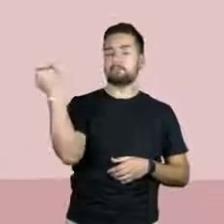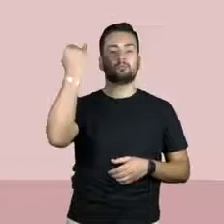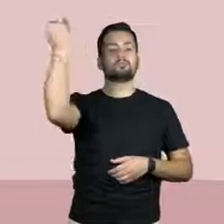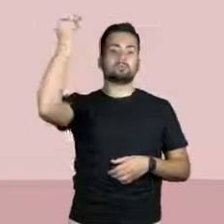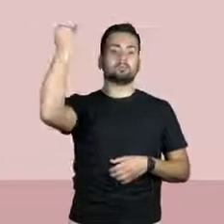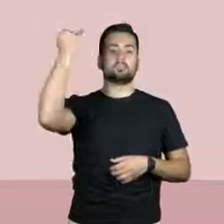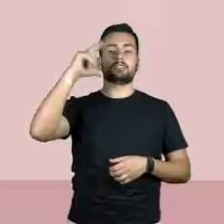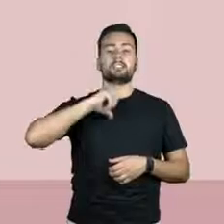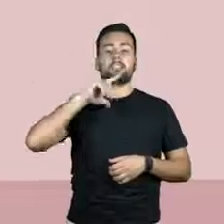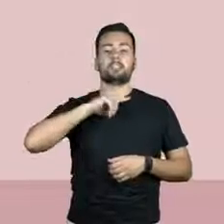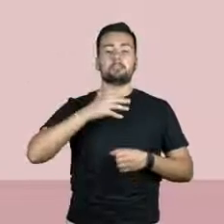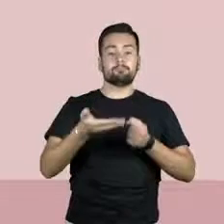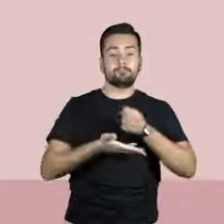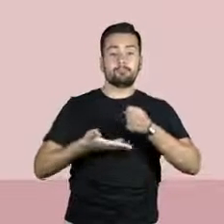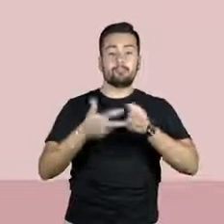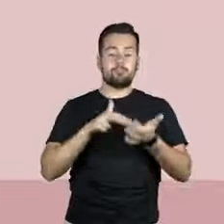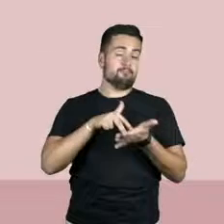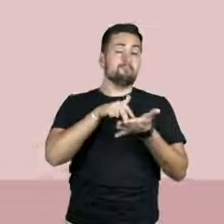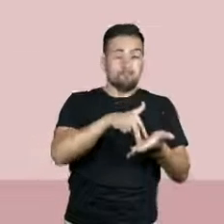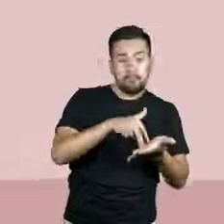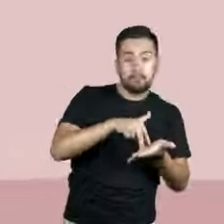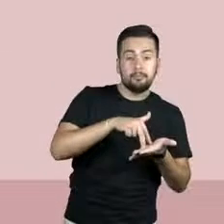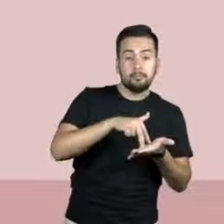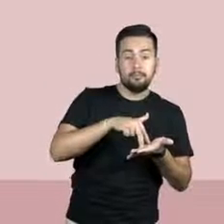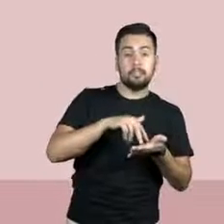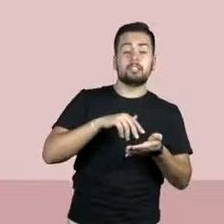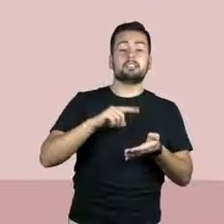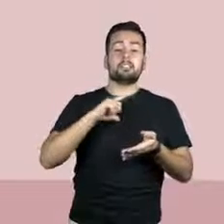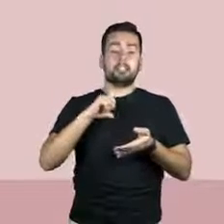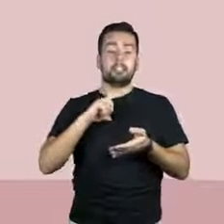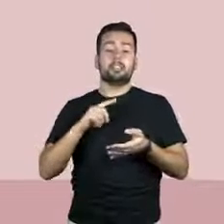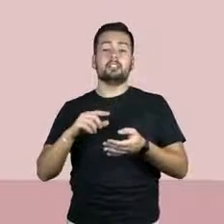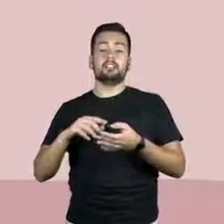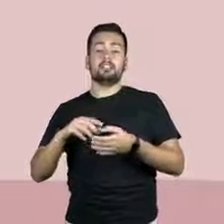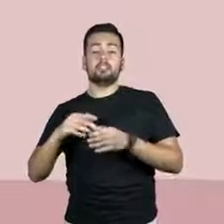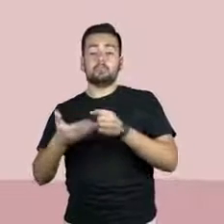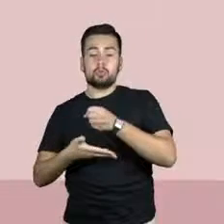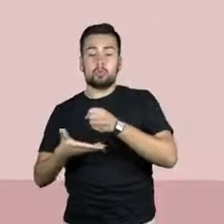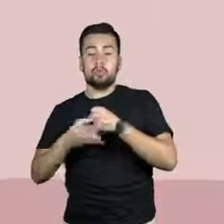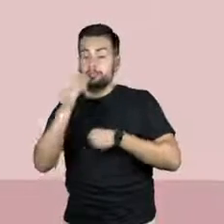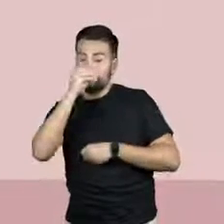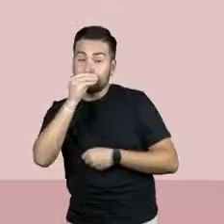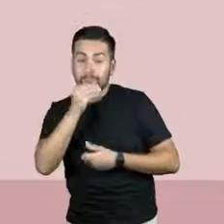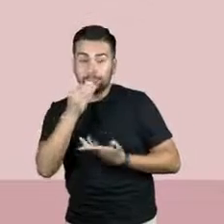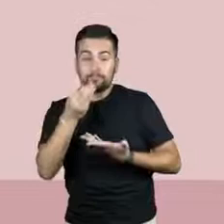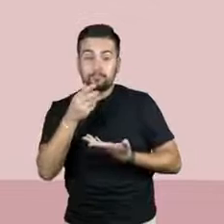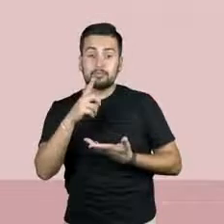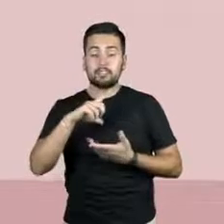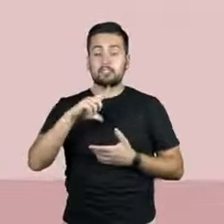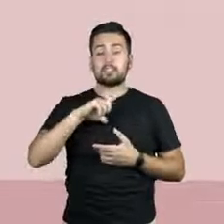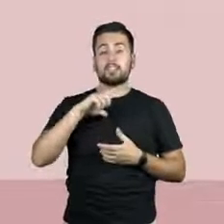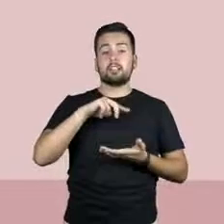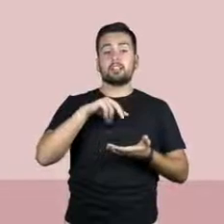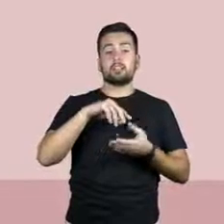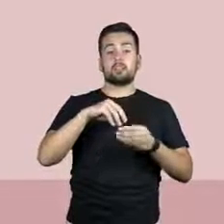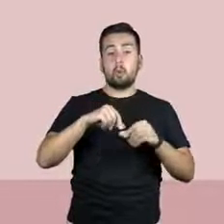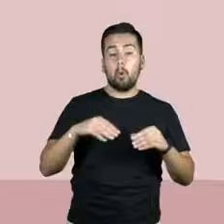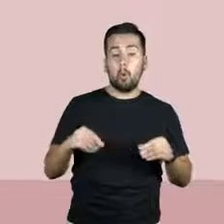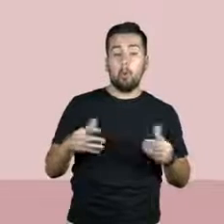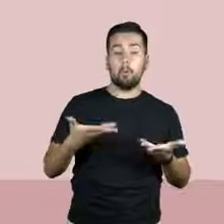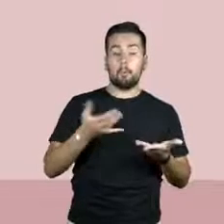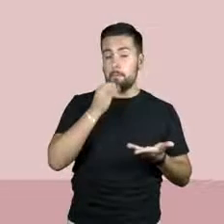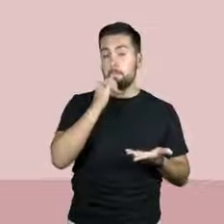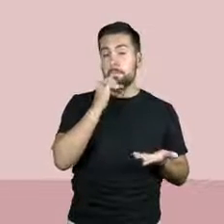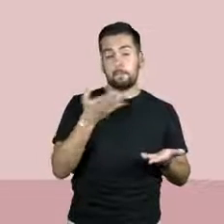Existem solos que são mais resistentes, existem solos que são menos resistentes, existem solos que podem, por